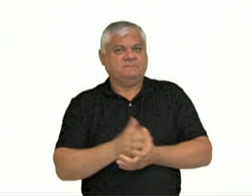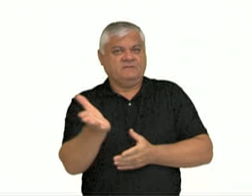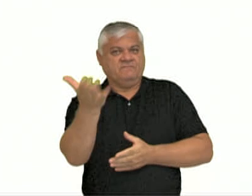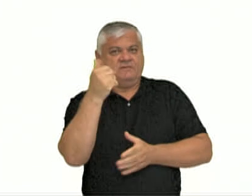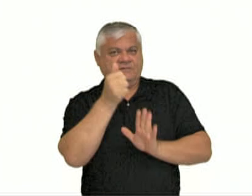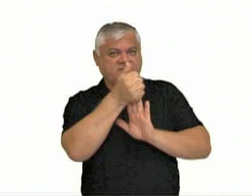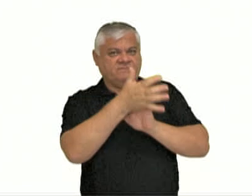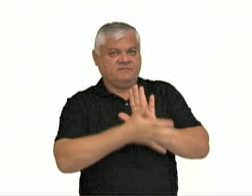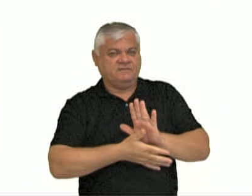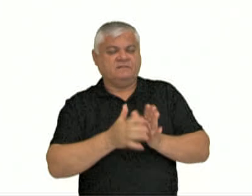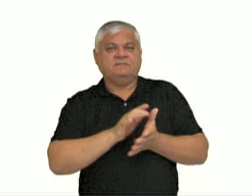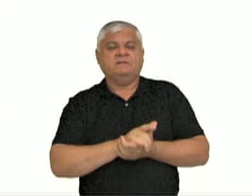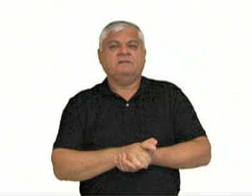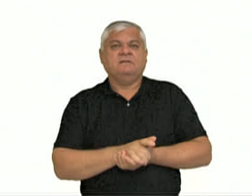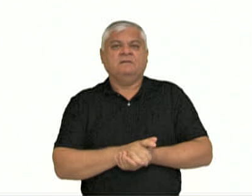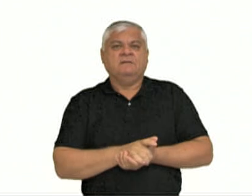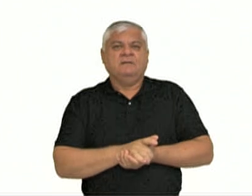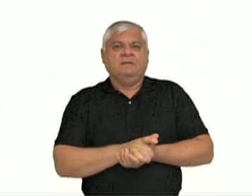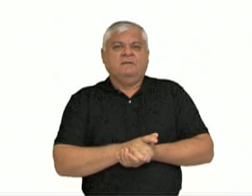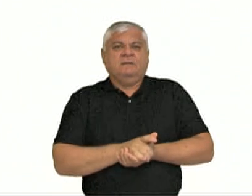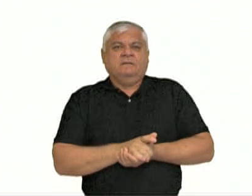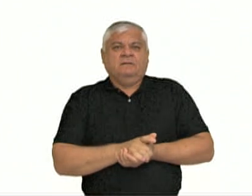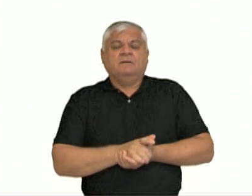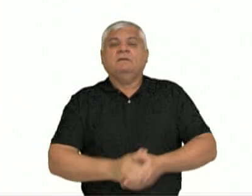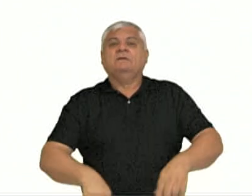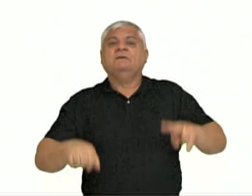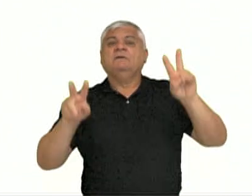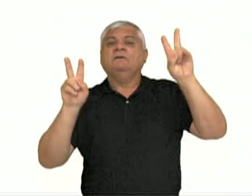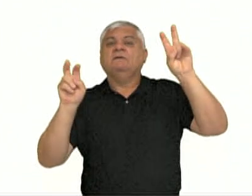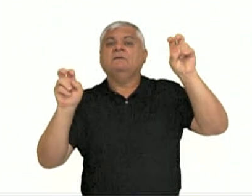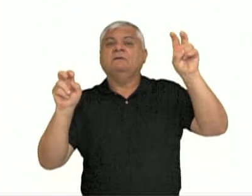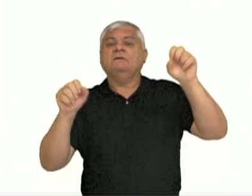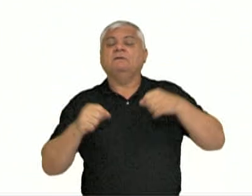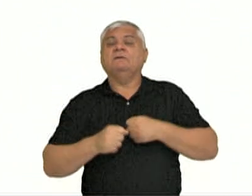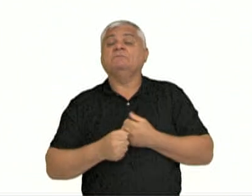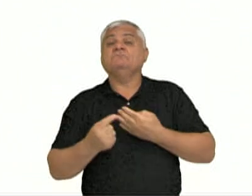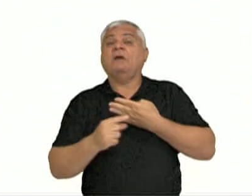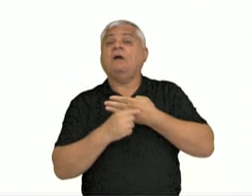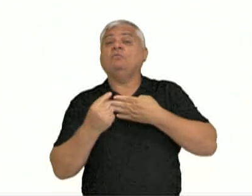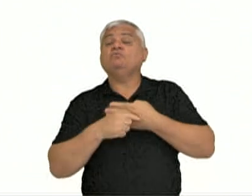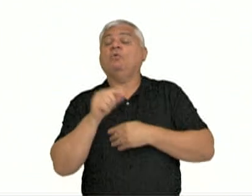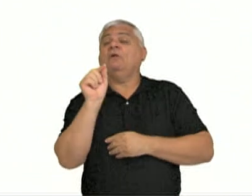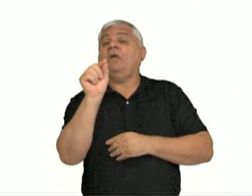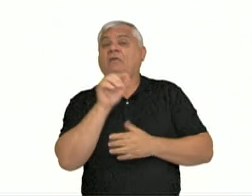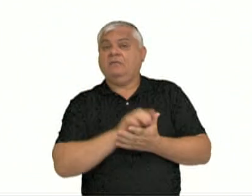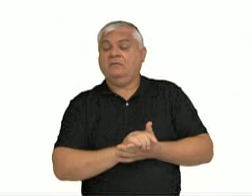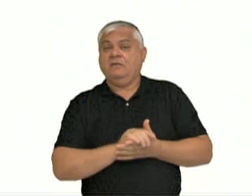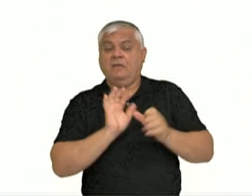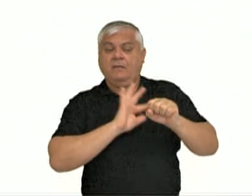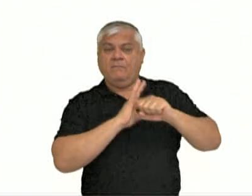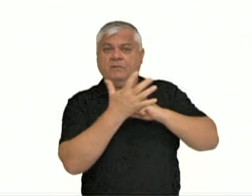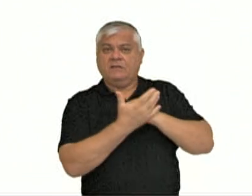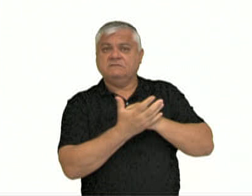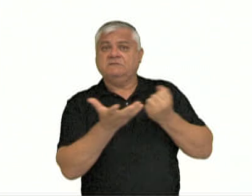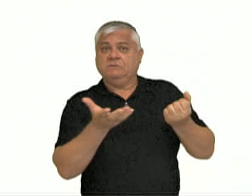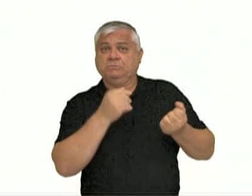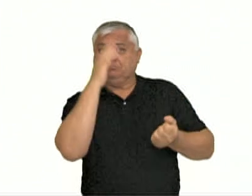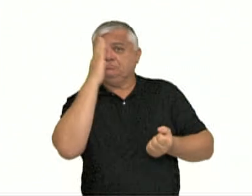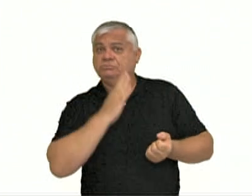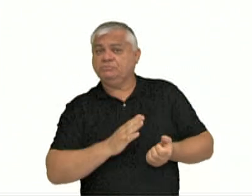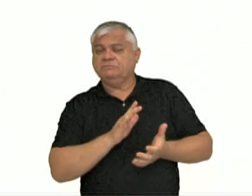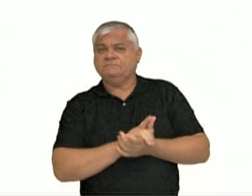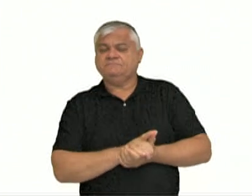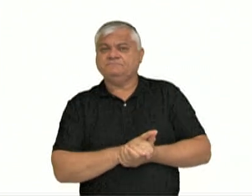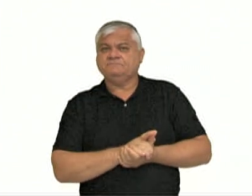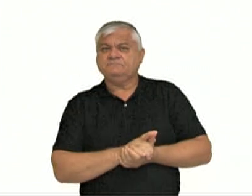atividade 1. De quem é a autoria do texto? O Brasil diante da pandemia do coronavírus.